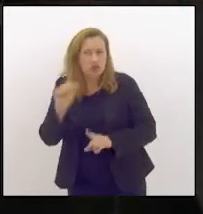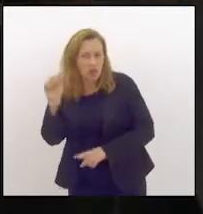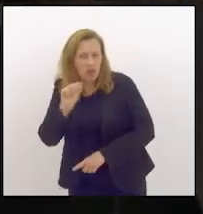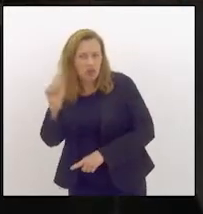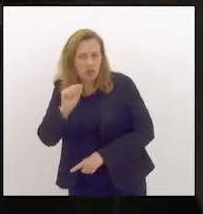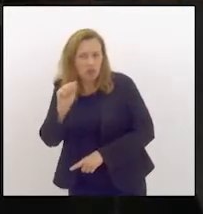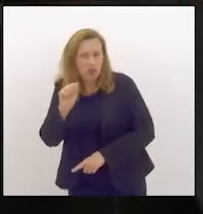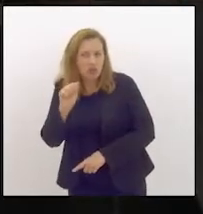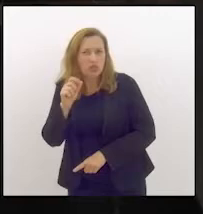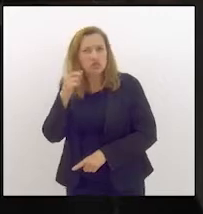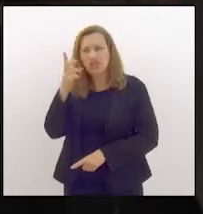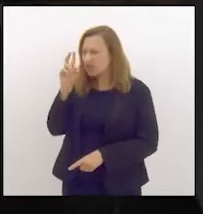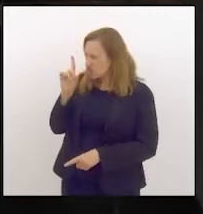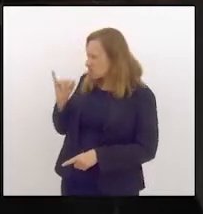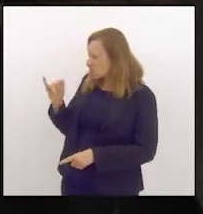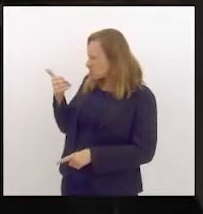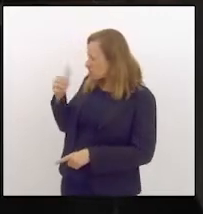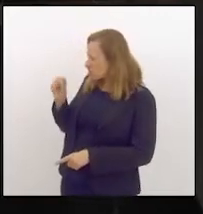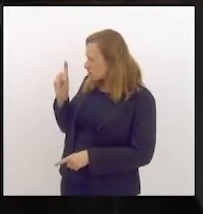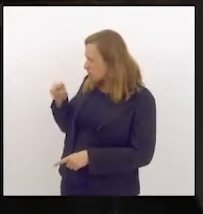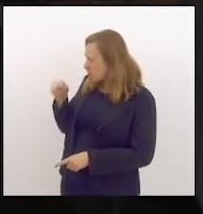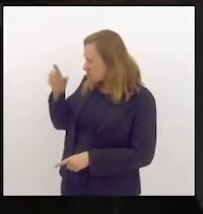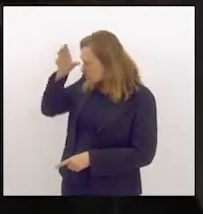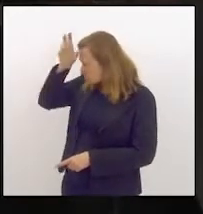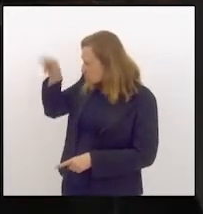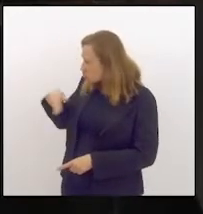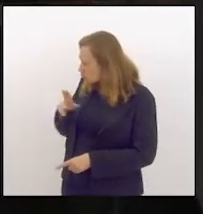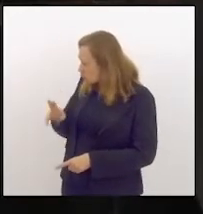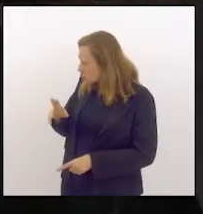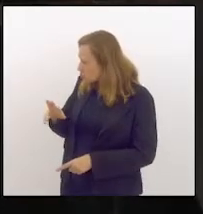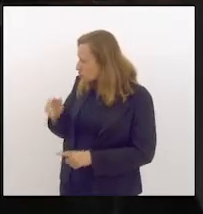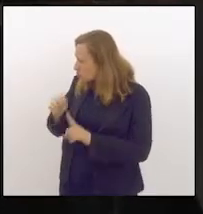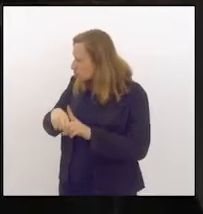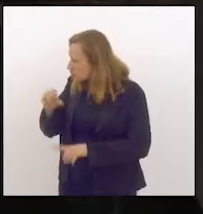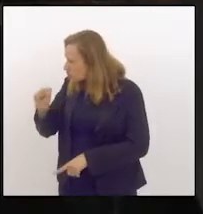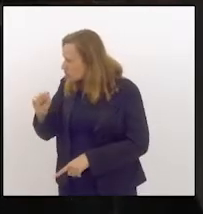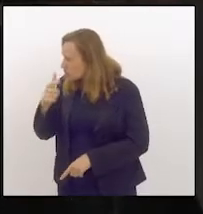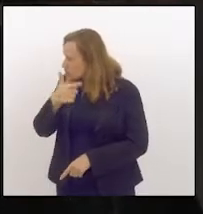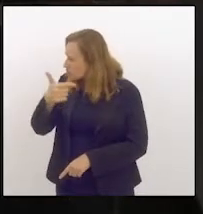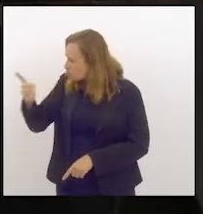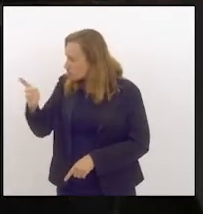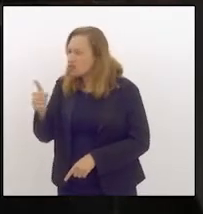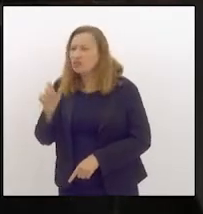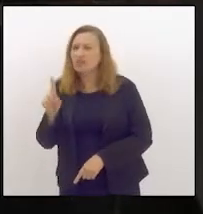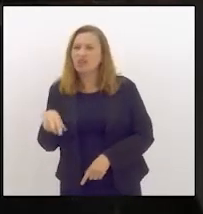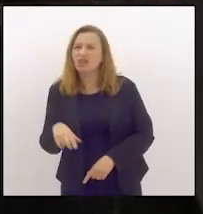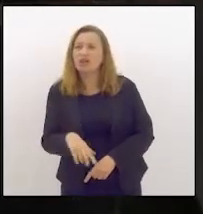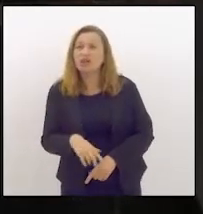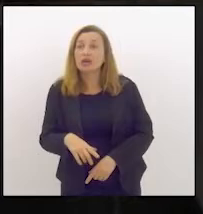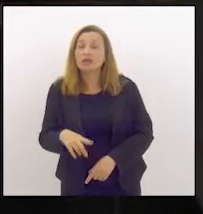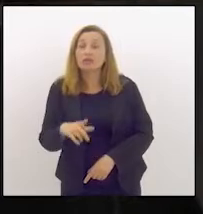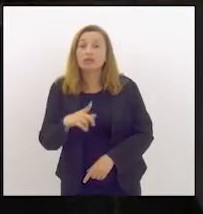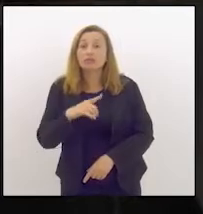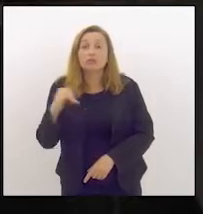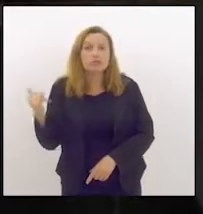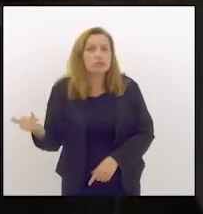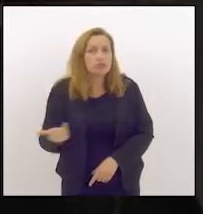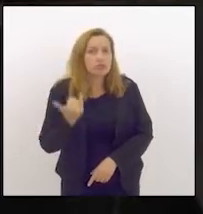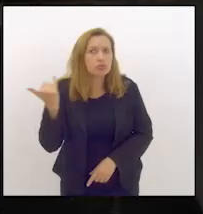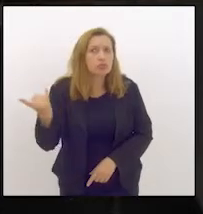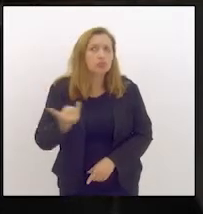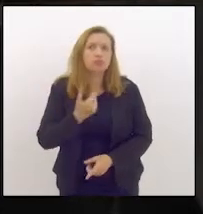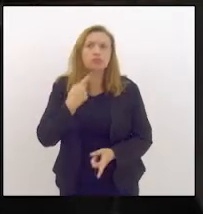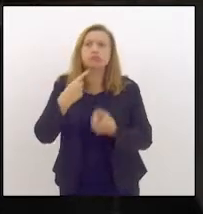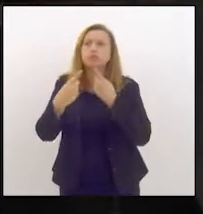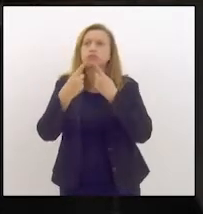hoje é dia 18 né tia Ju dia 18/8 de 2022 temos importante